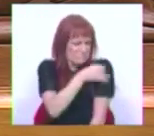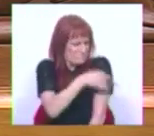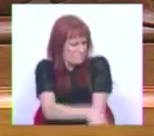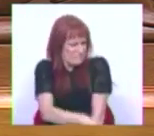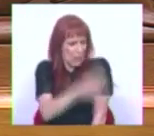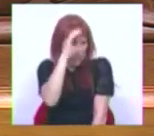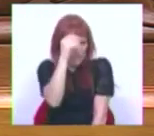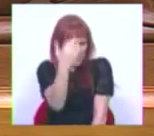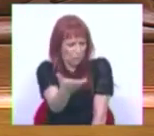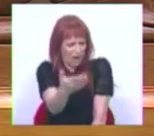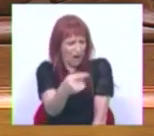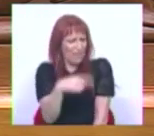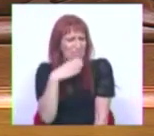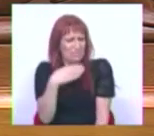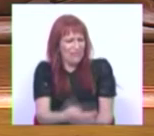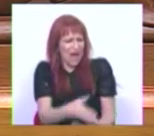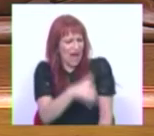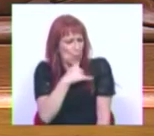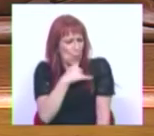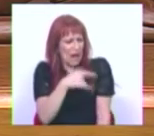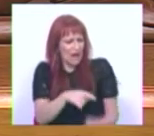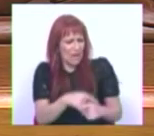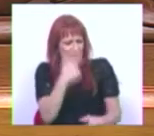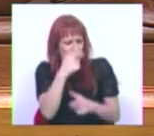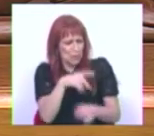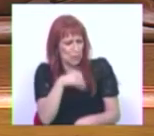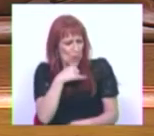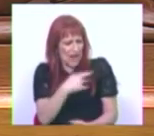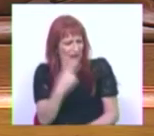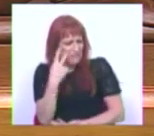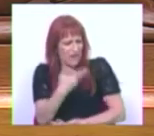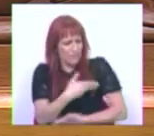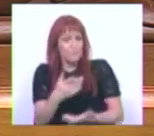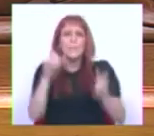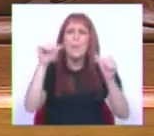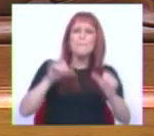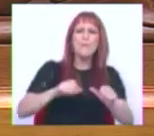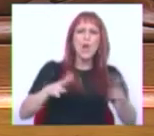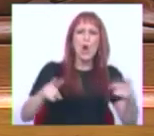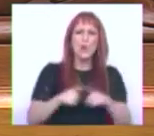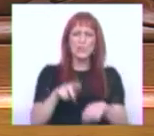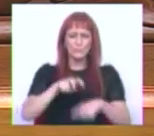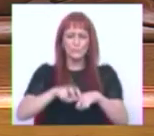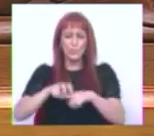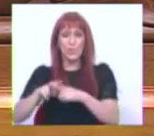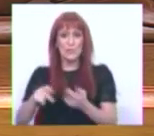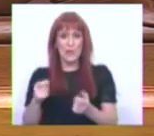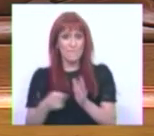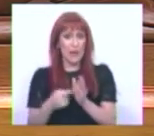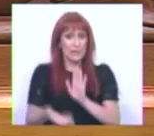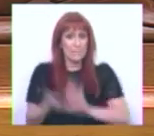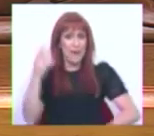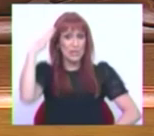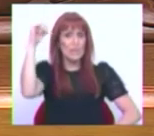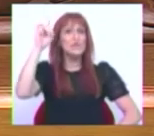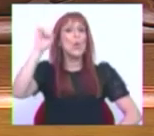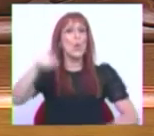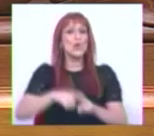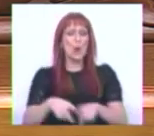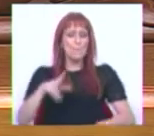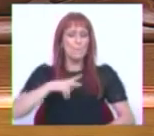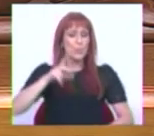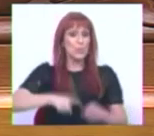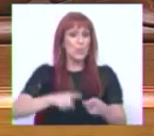este Governo veta o Algarve e os algarvios. Pior, as disciplinas em que mais faltam professores são